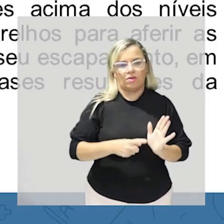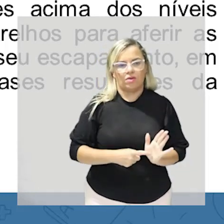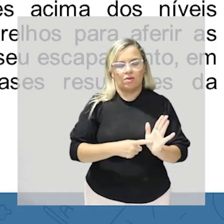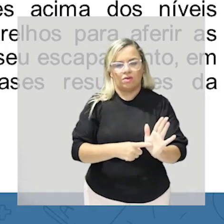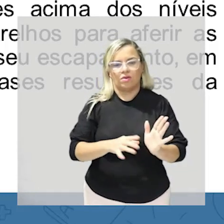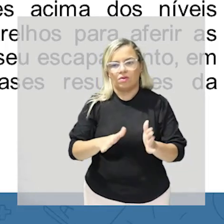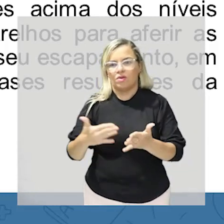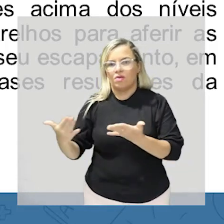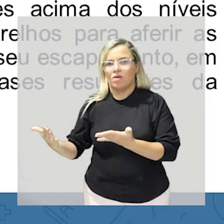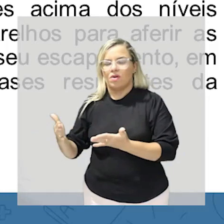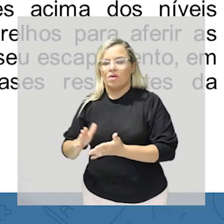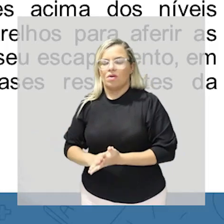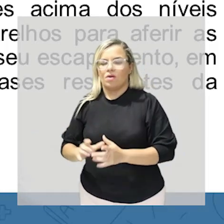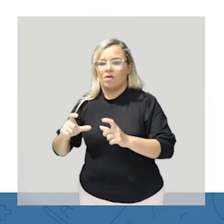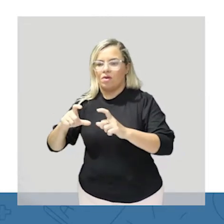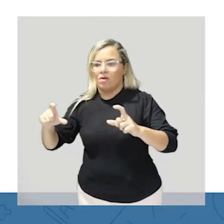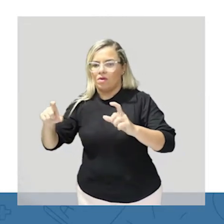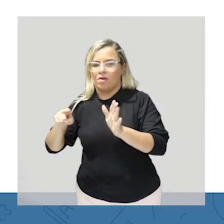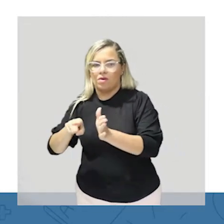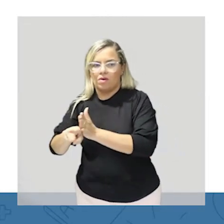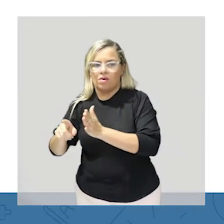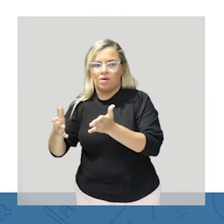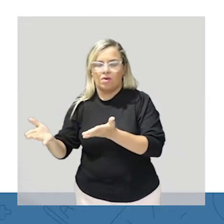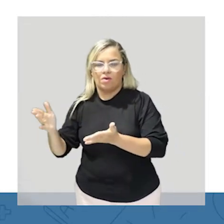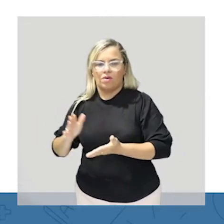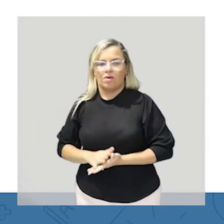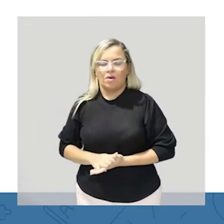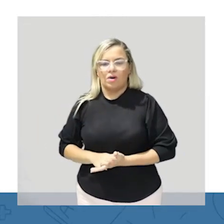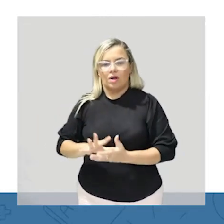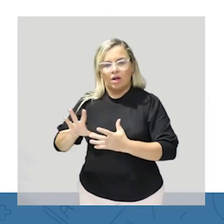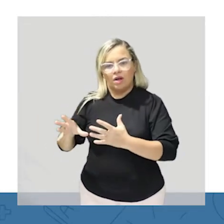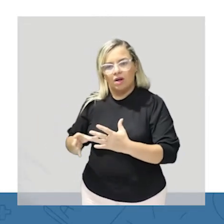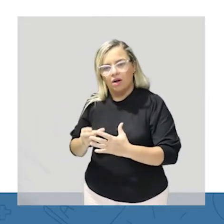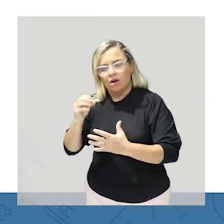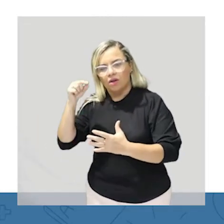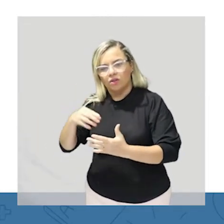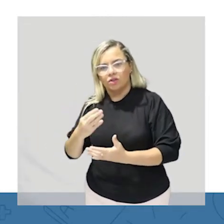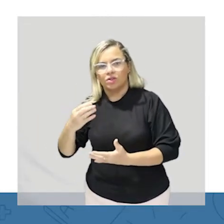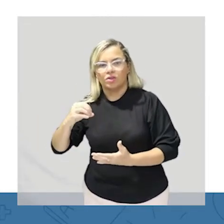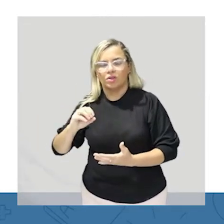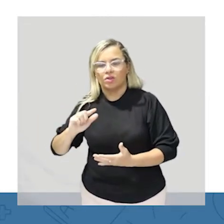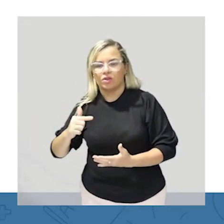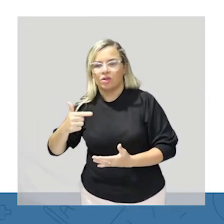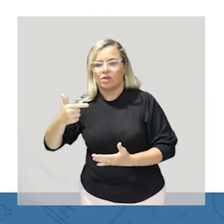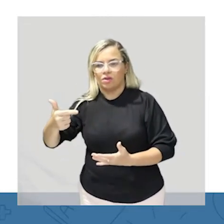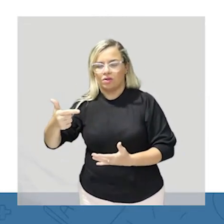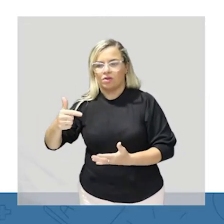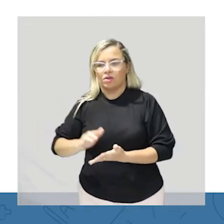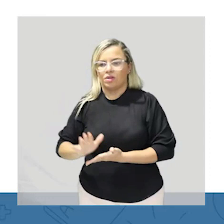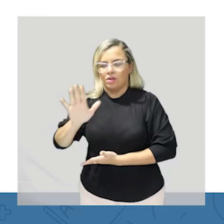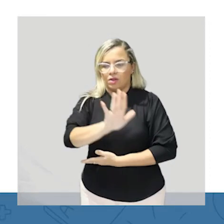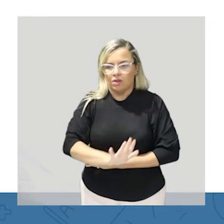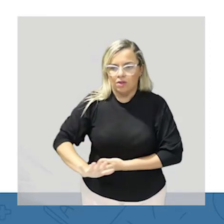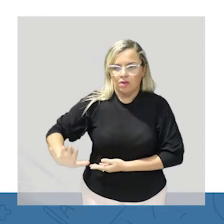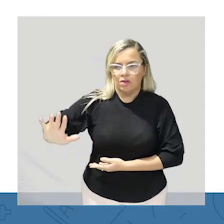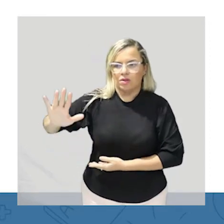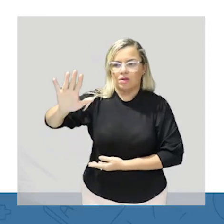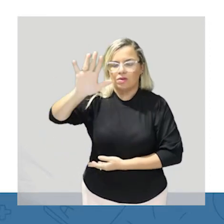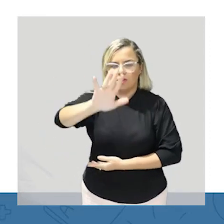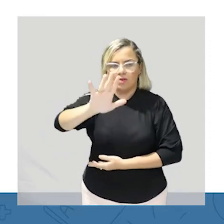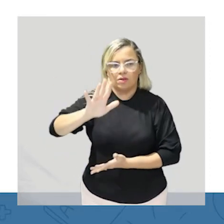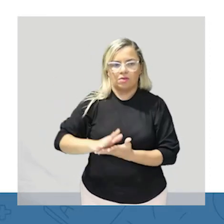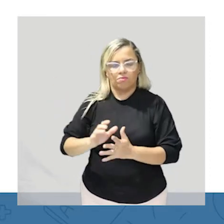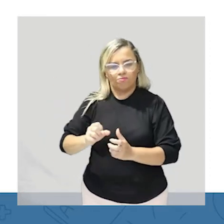vamos para a pergunta, vamos lá para o comando. Olha o que o comando te diz. O acréscimo de dióxido de carbono, o CO2,